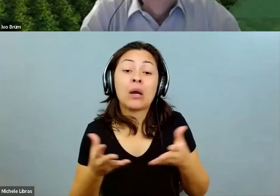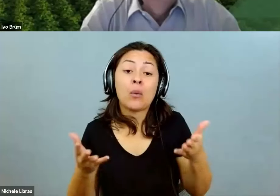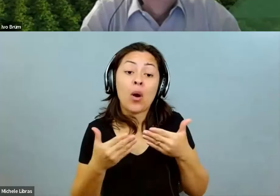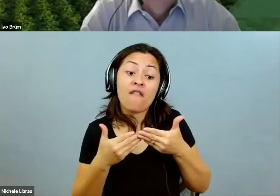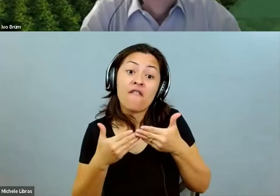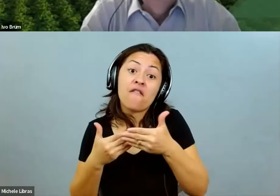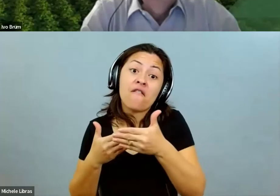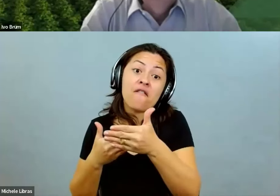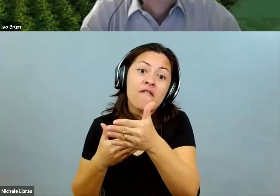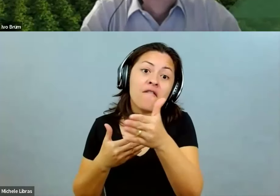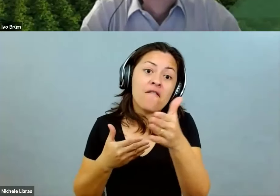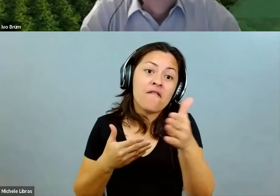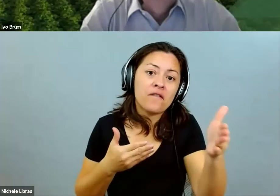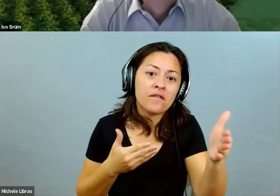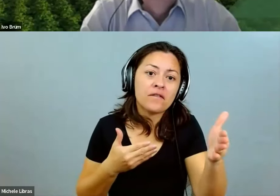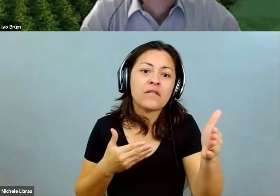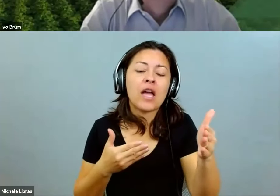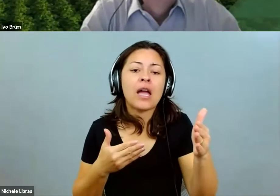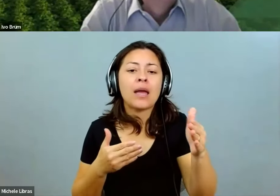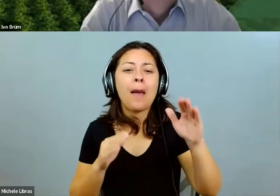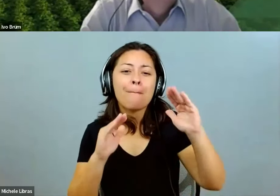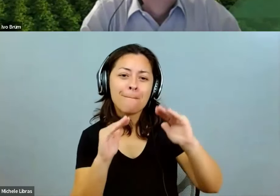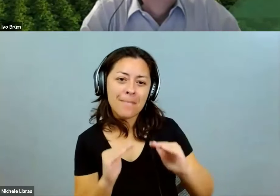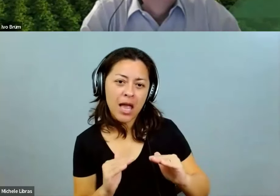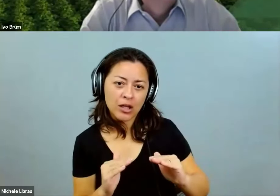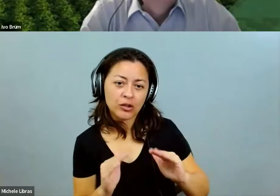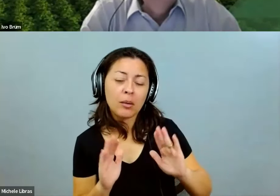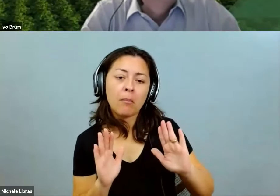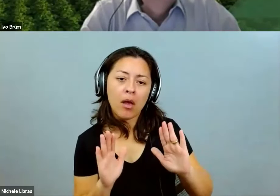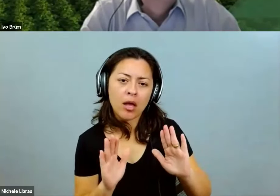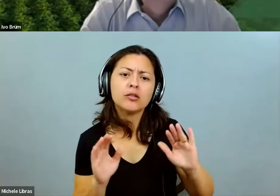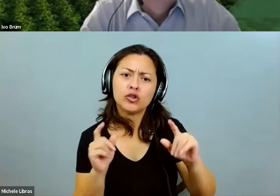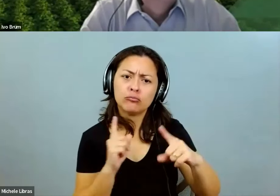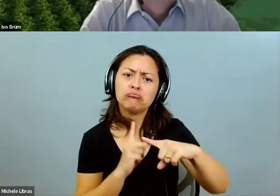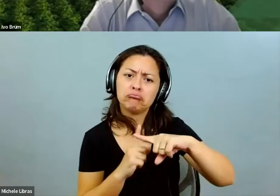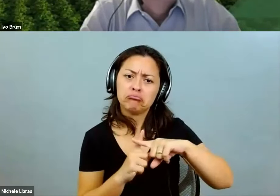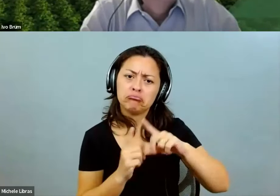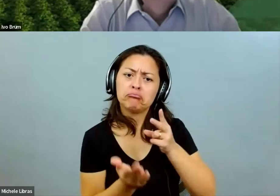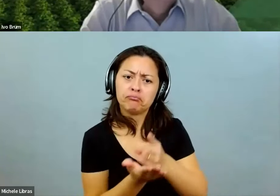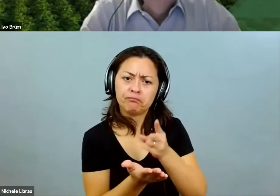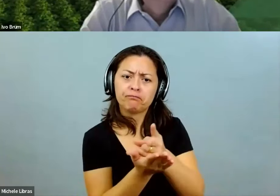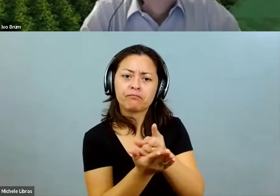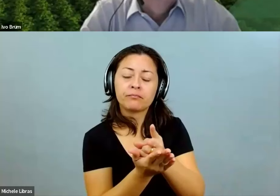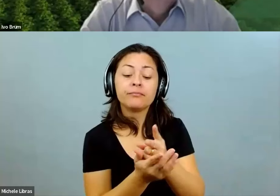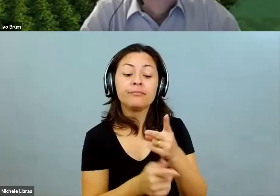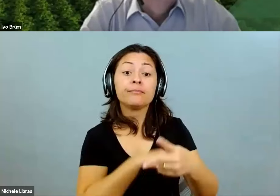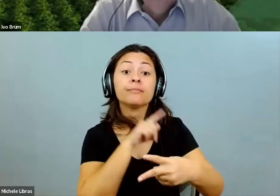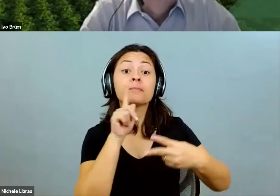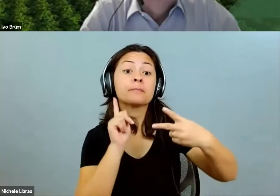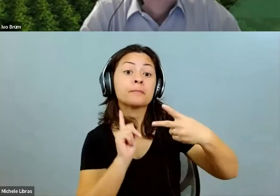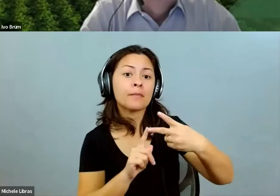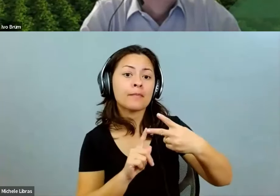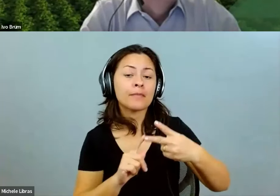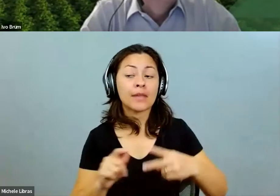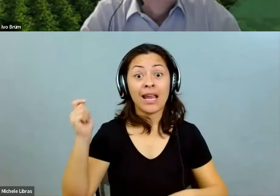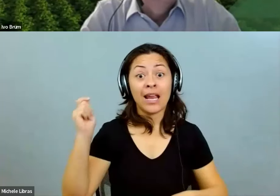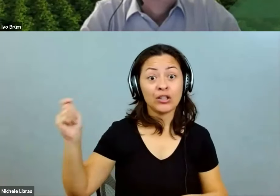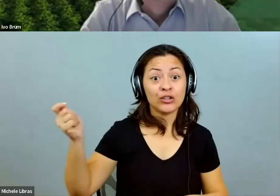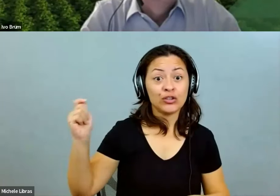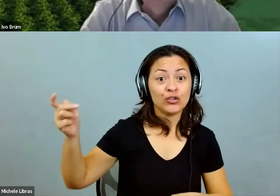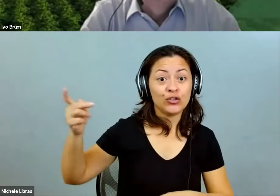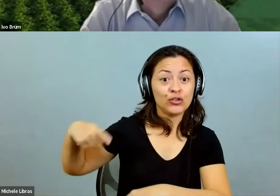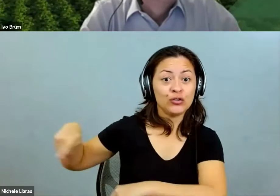passar que é um ciclo de de baixa né ah sobre a Argentina Realmente a Argentina eh com